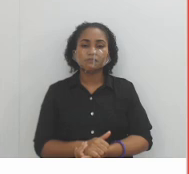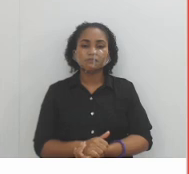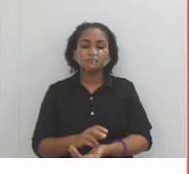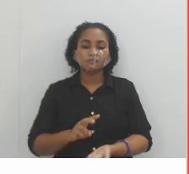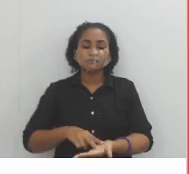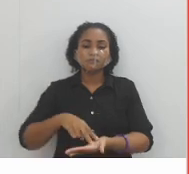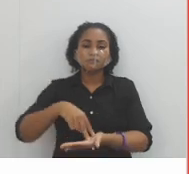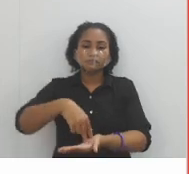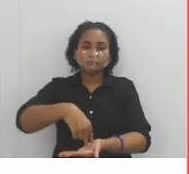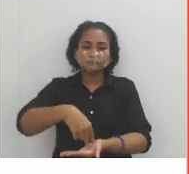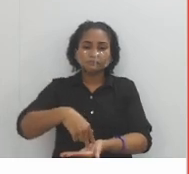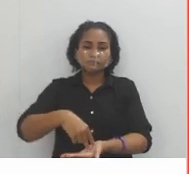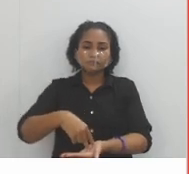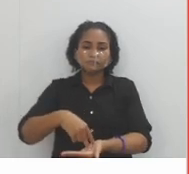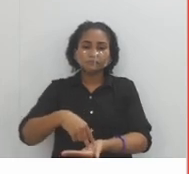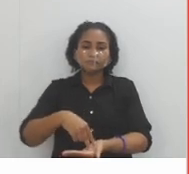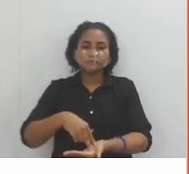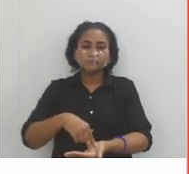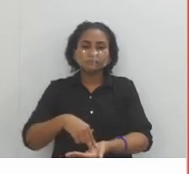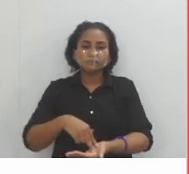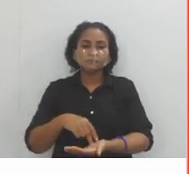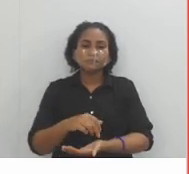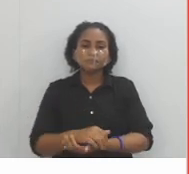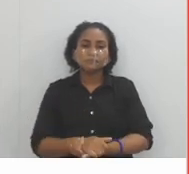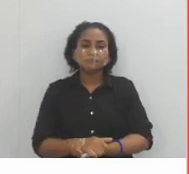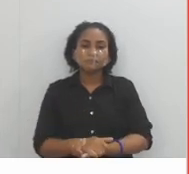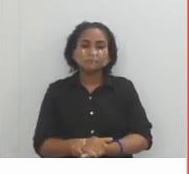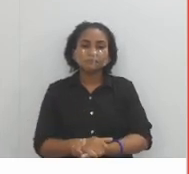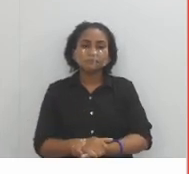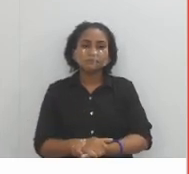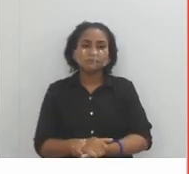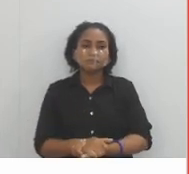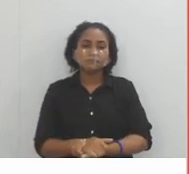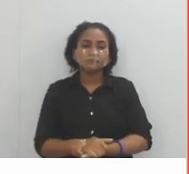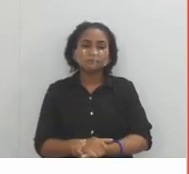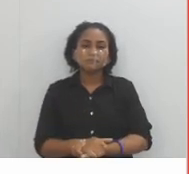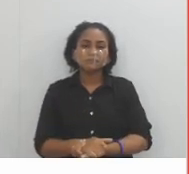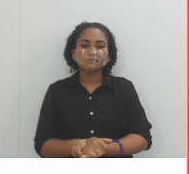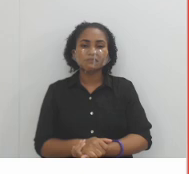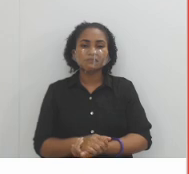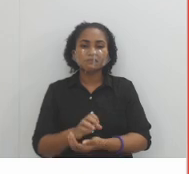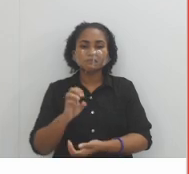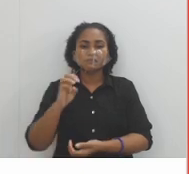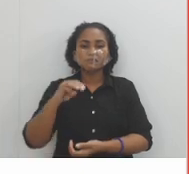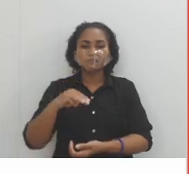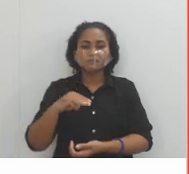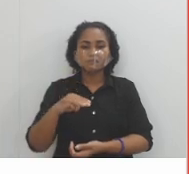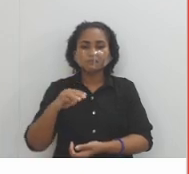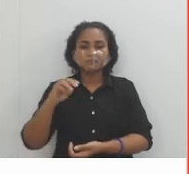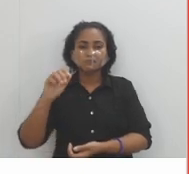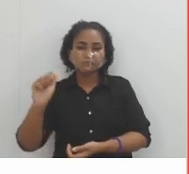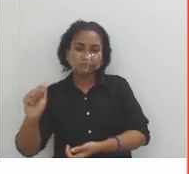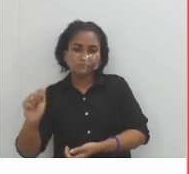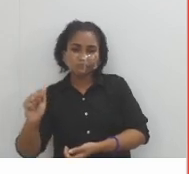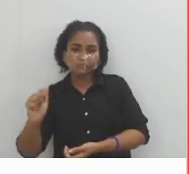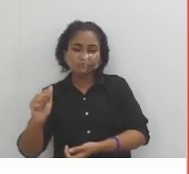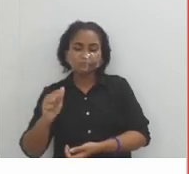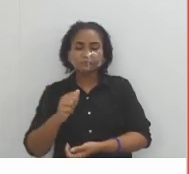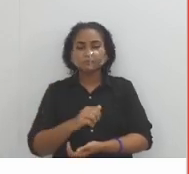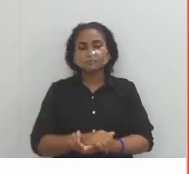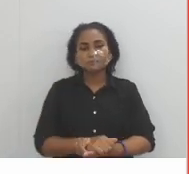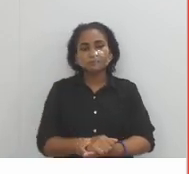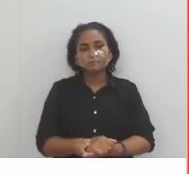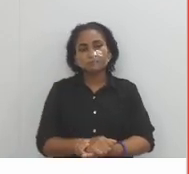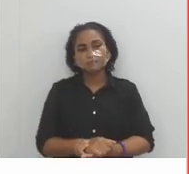Comparecer. Quem comparece, né, comparece em ou a, tá